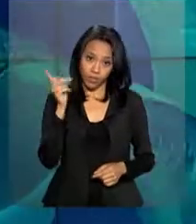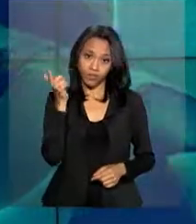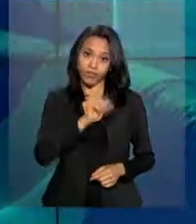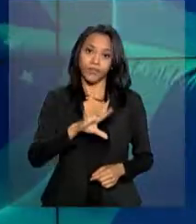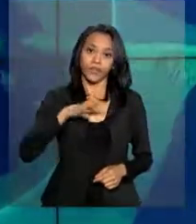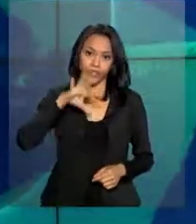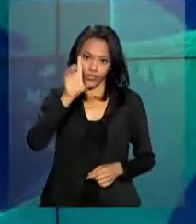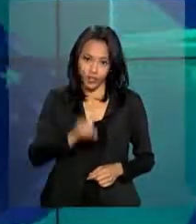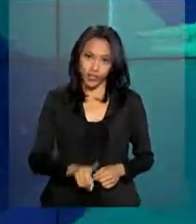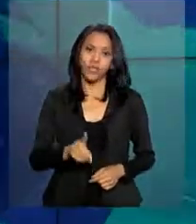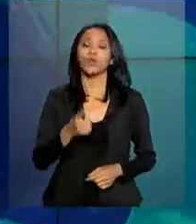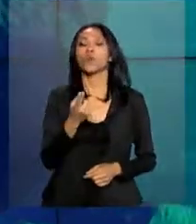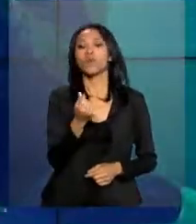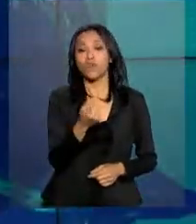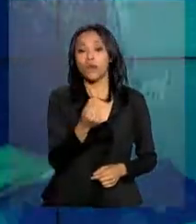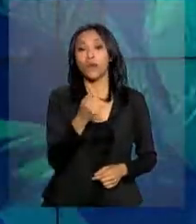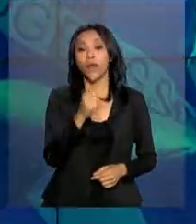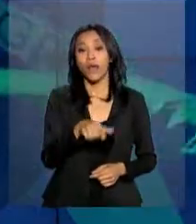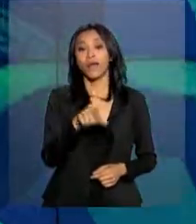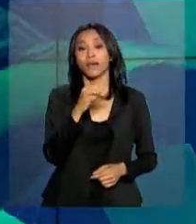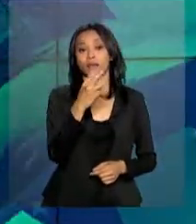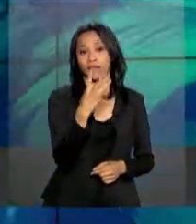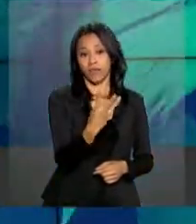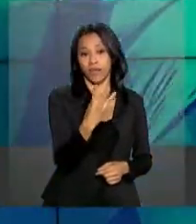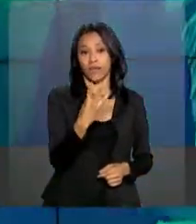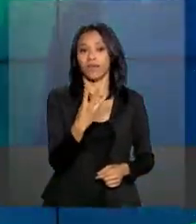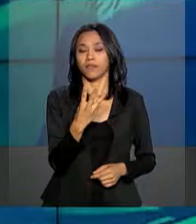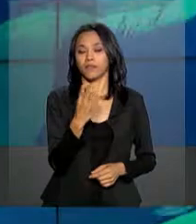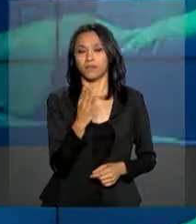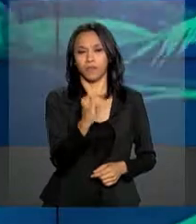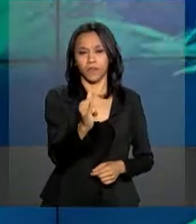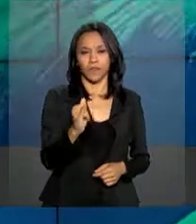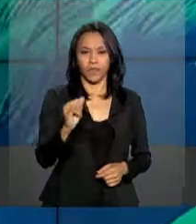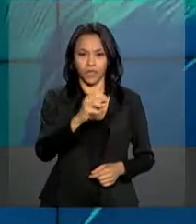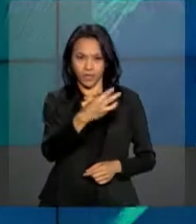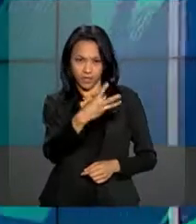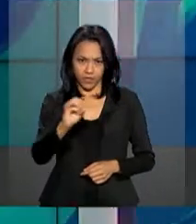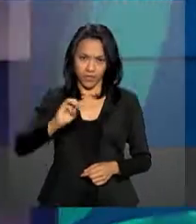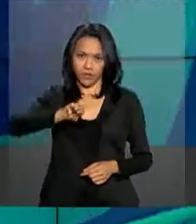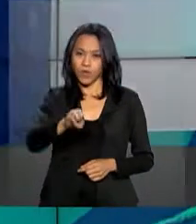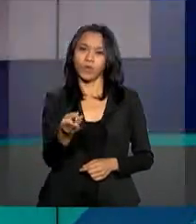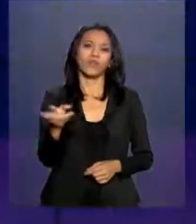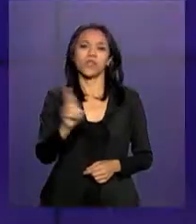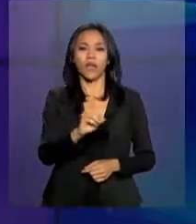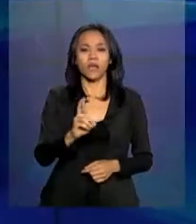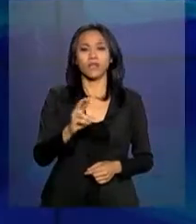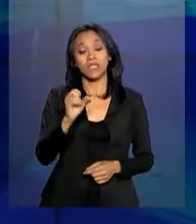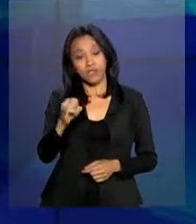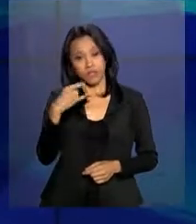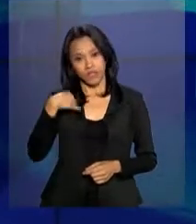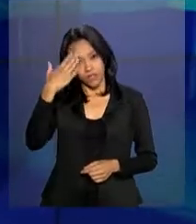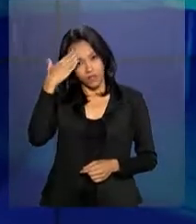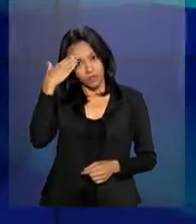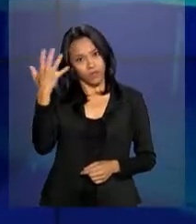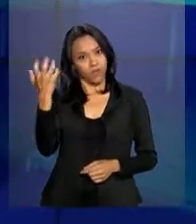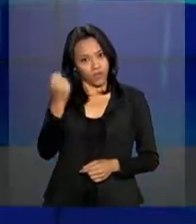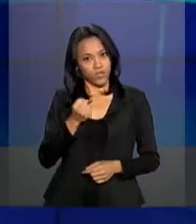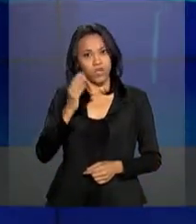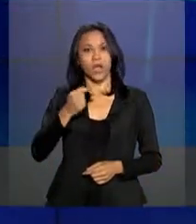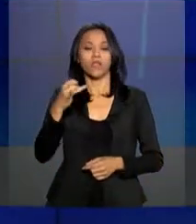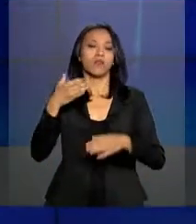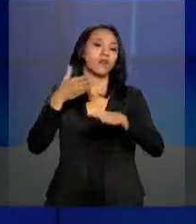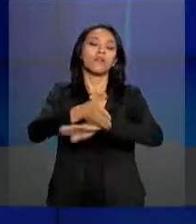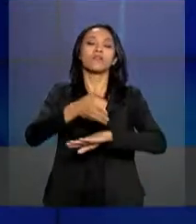ressarcido é de 3 bilhões e 300 milhões de reais para saber se teve a declaração liberada basta acessar a página